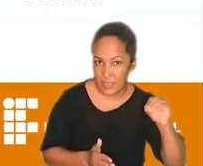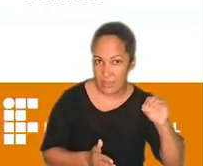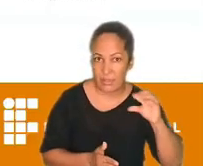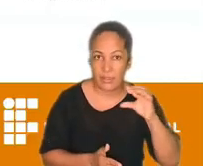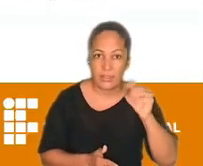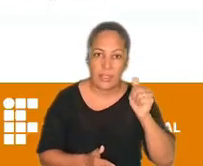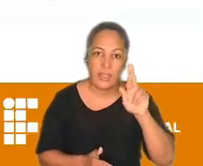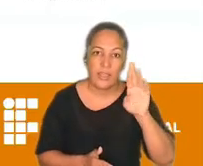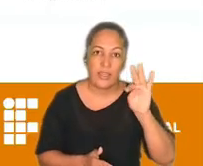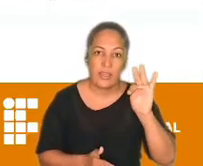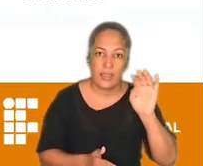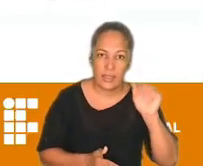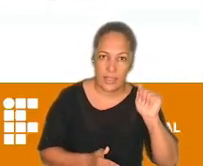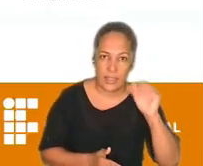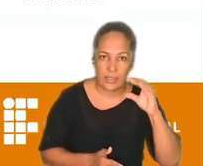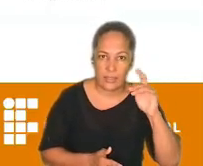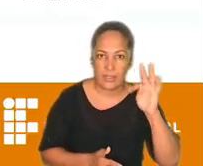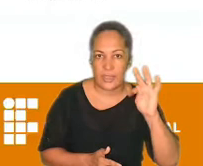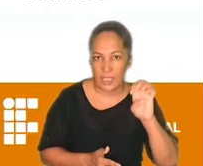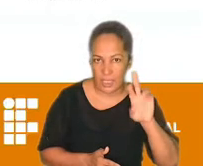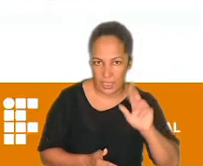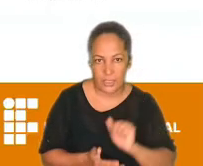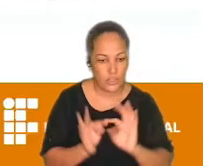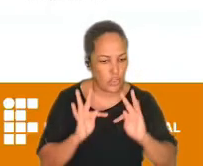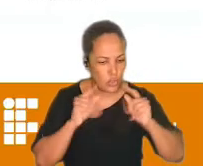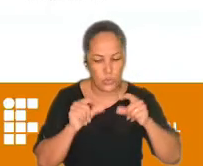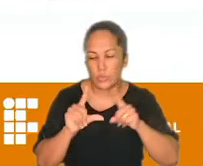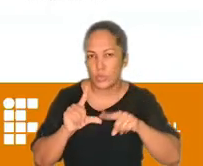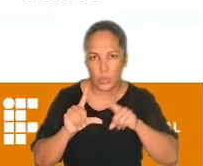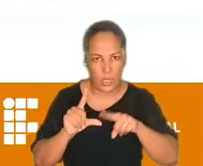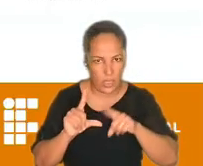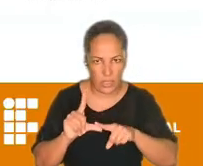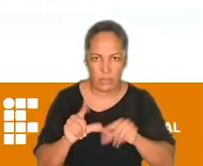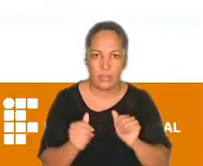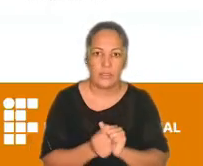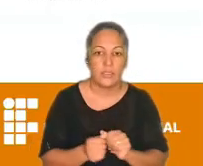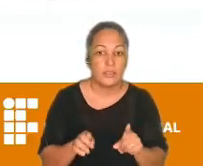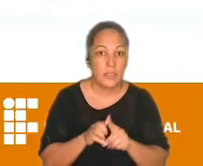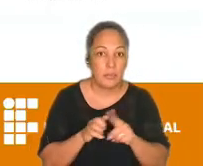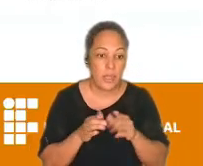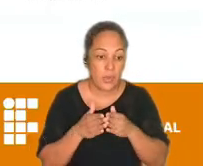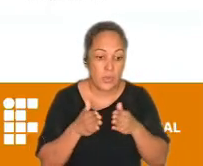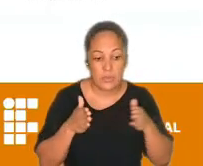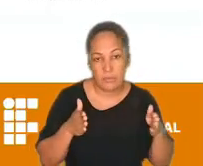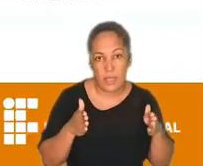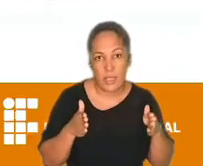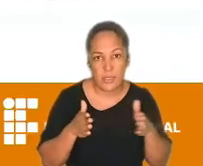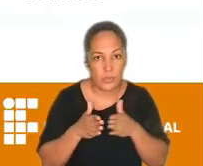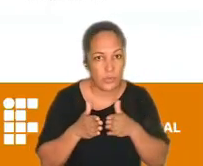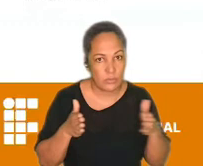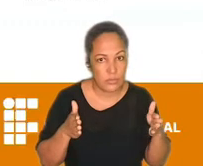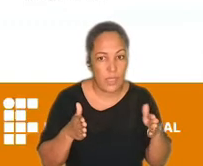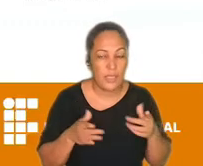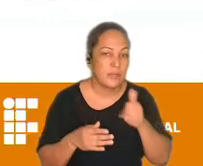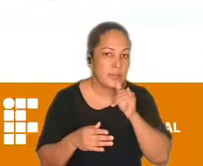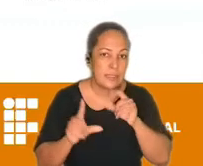inclui tudo, letras, certos? E espaços também. O espaço, quando você dá um espaço,